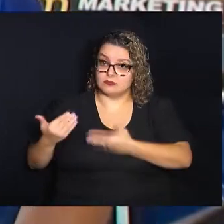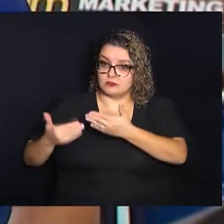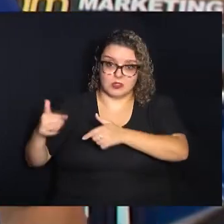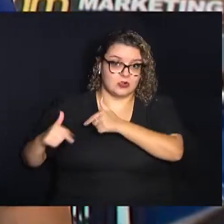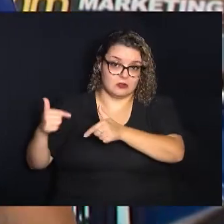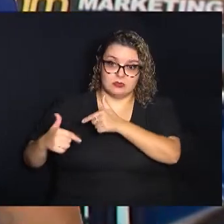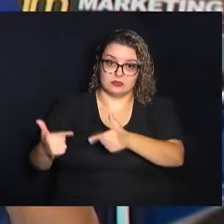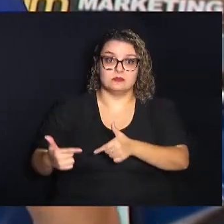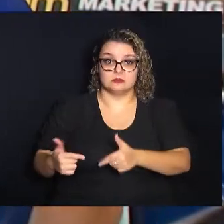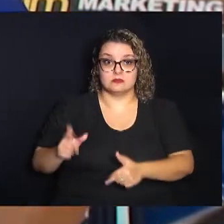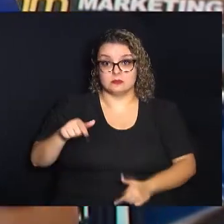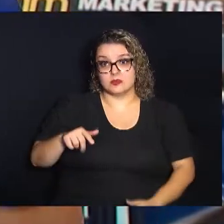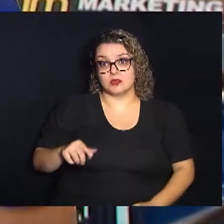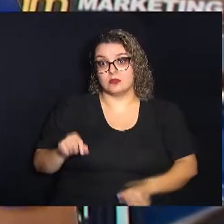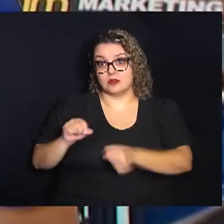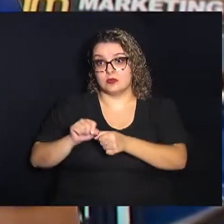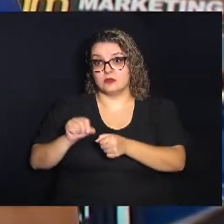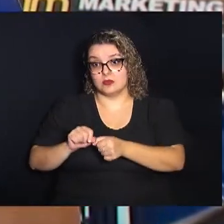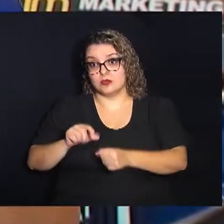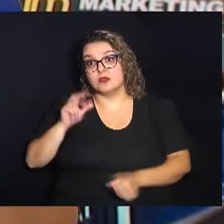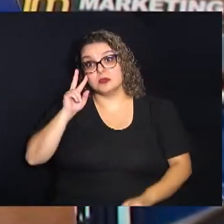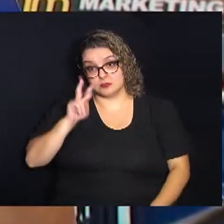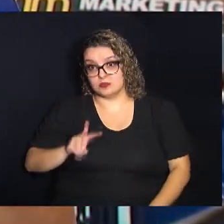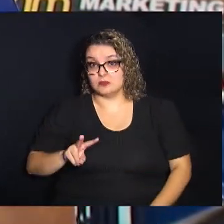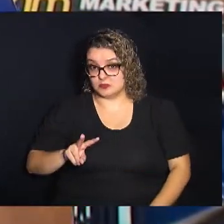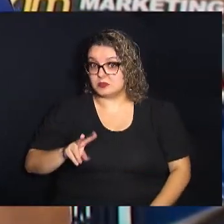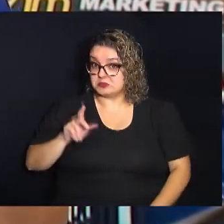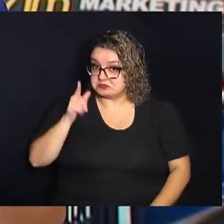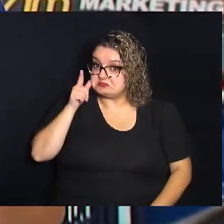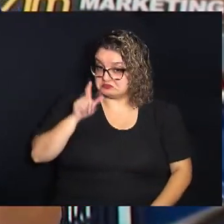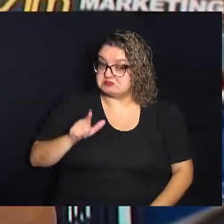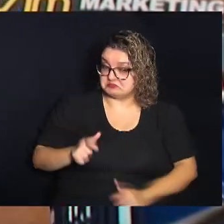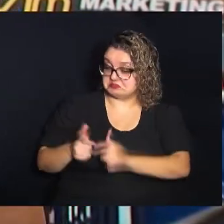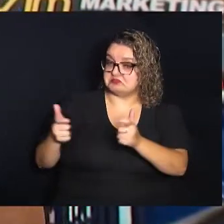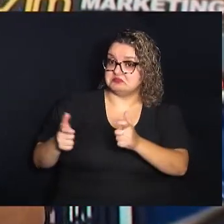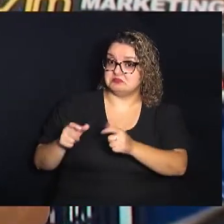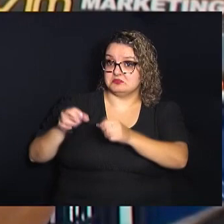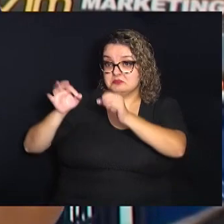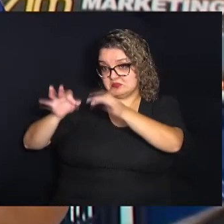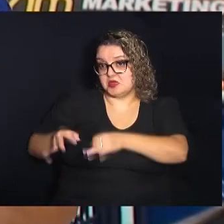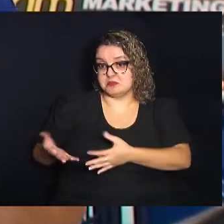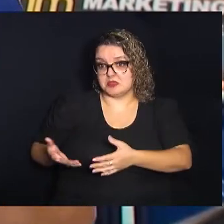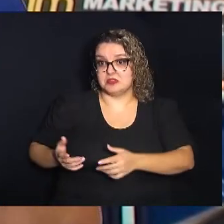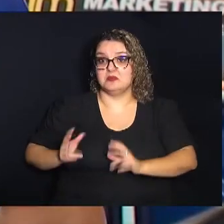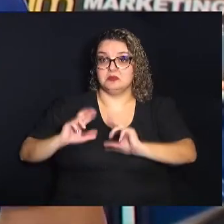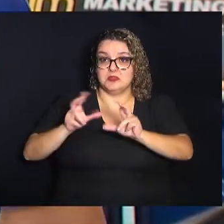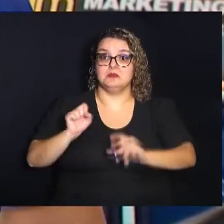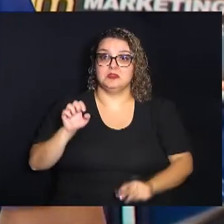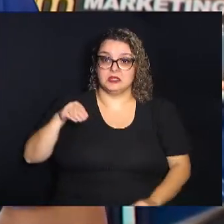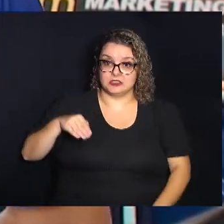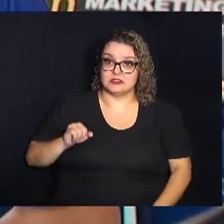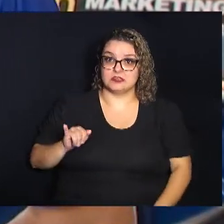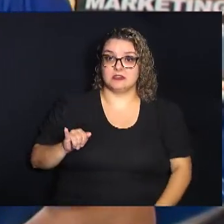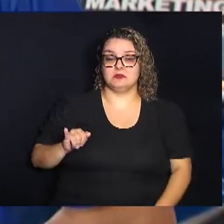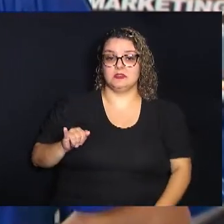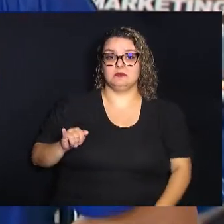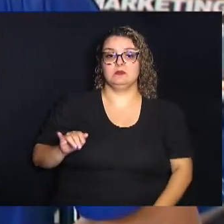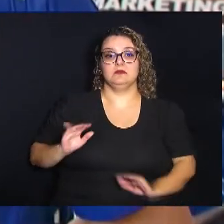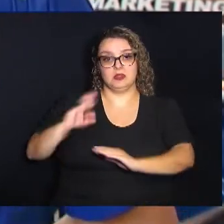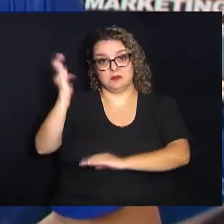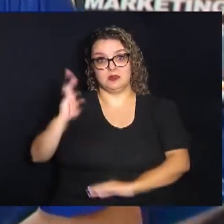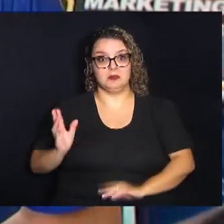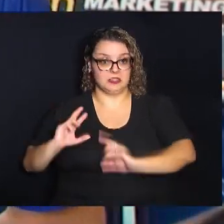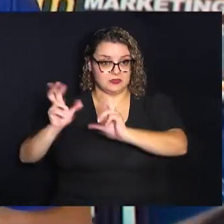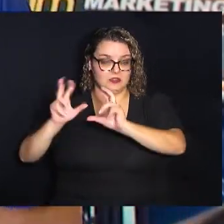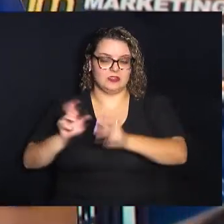Isso que a gente fez e agora conseguimos uma grande possibilidade de jogar outra vez uma semifinal da Superliga Brasileira. Bom, você